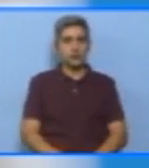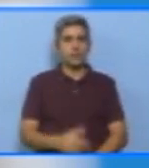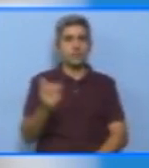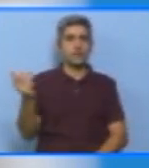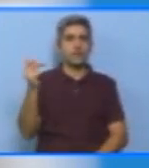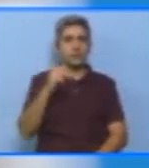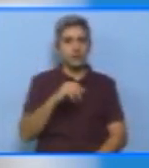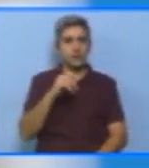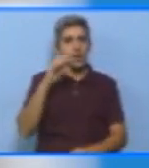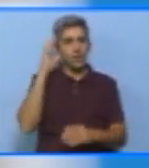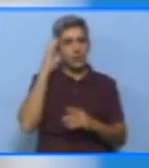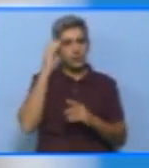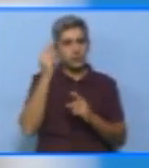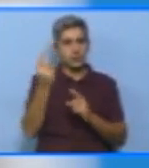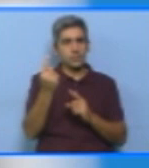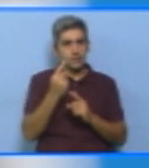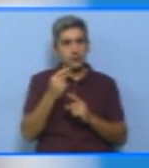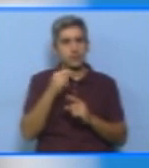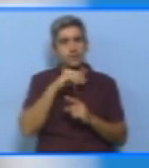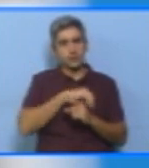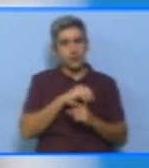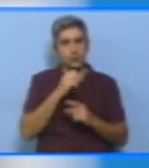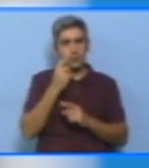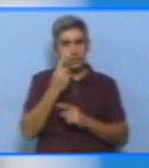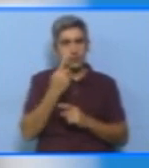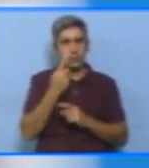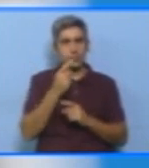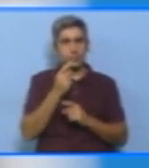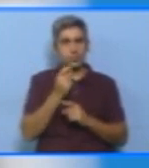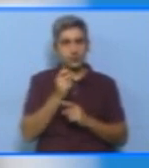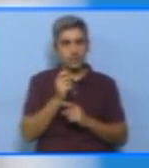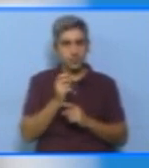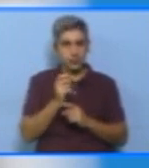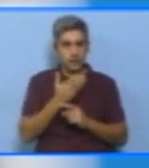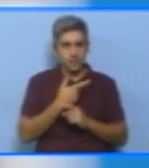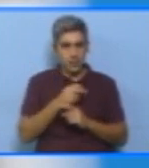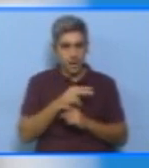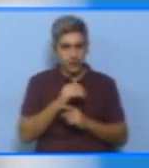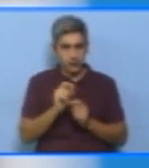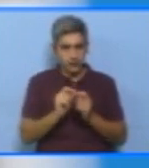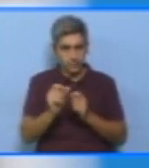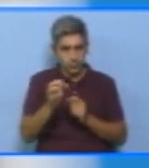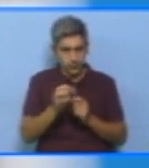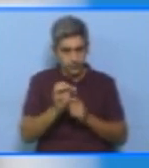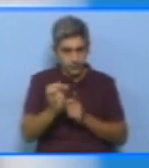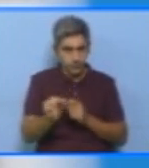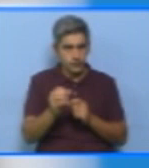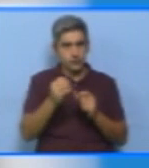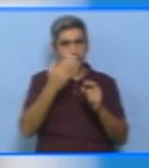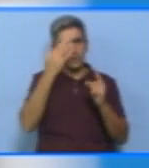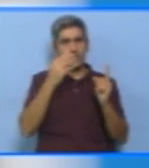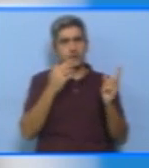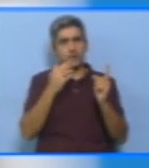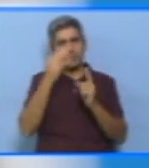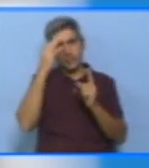Vieram os do entardecer e receberam 1 denário cada um. Quando vieram os primeiros, julgaram que